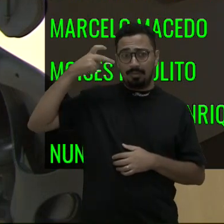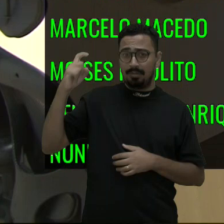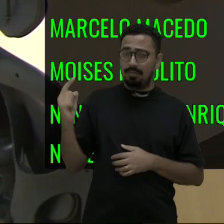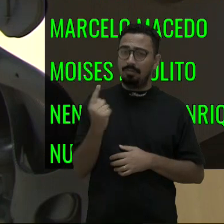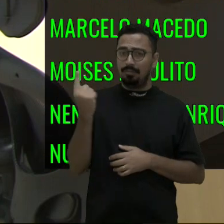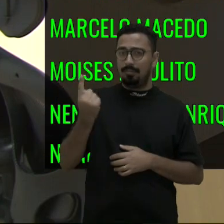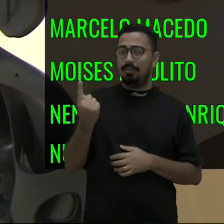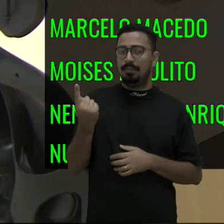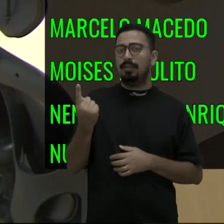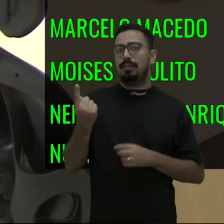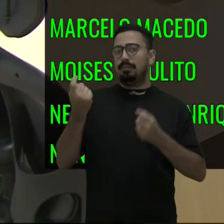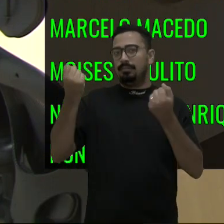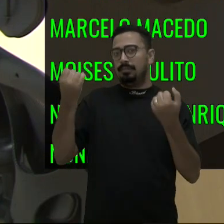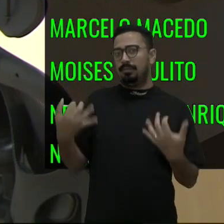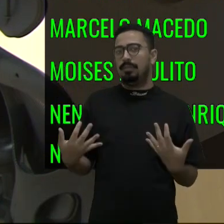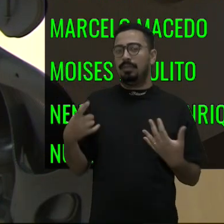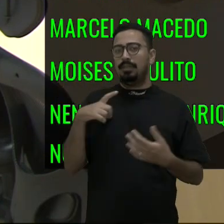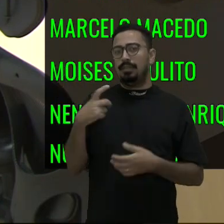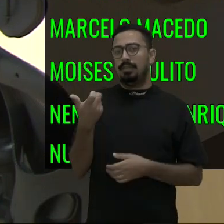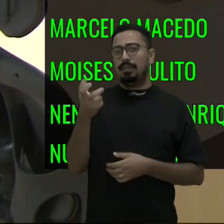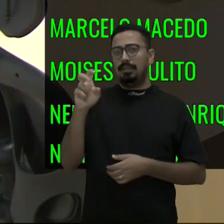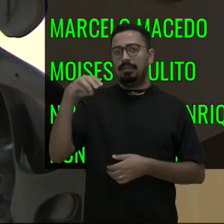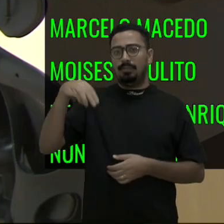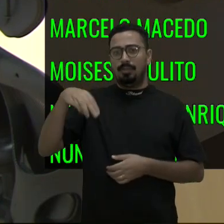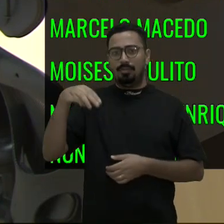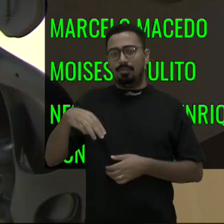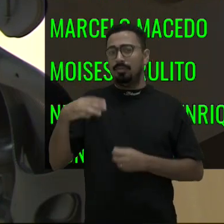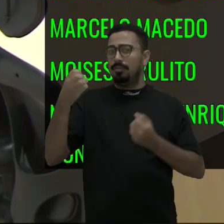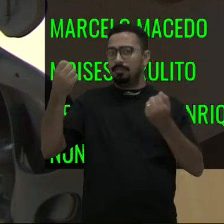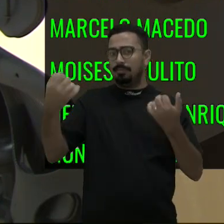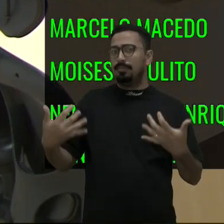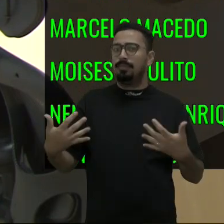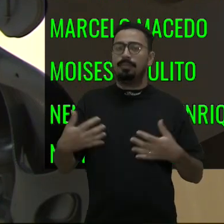Vereadora Elisa, tem a palavra por até 15 minutos.